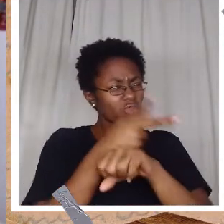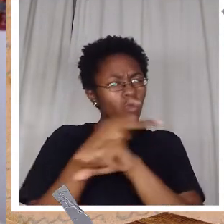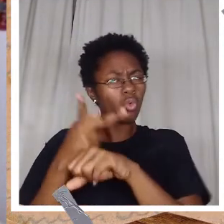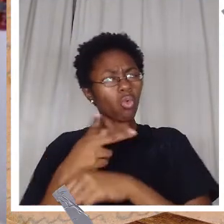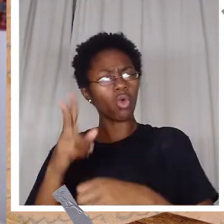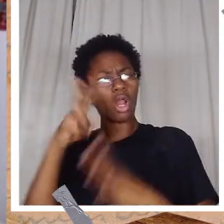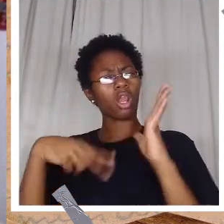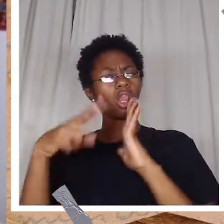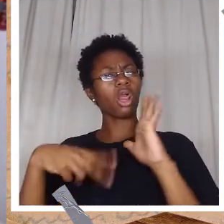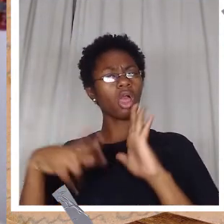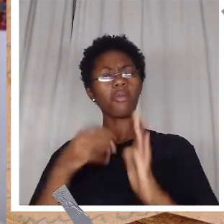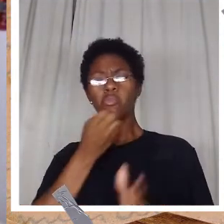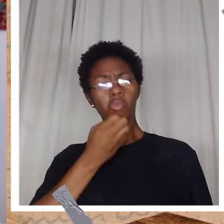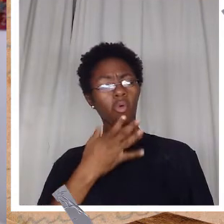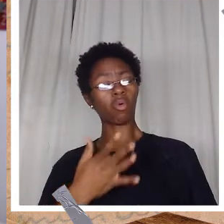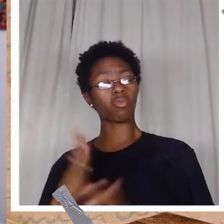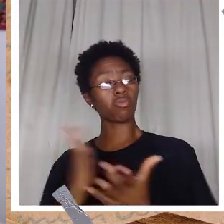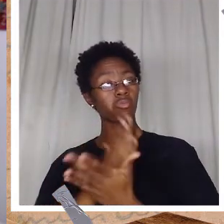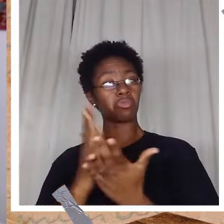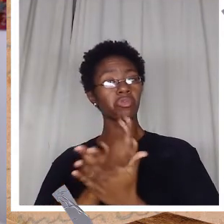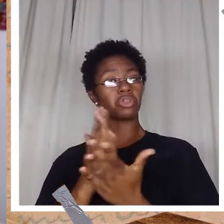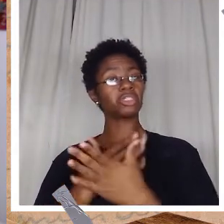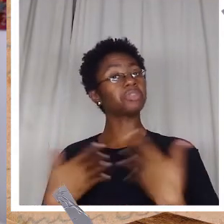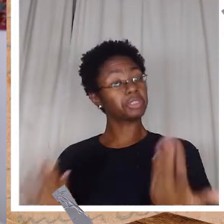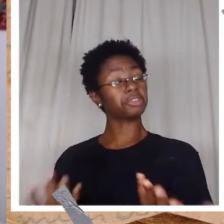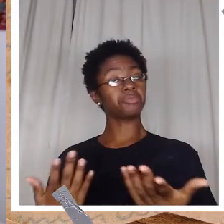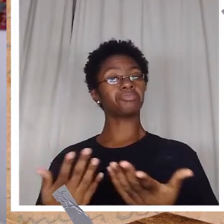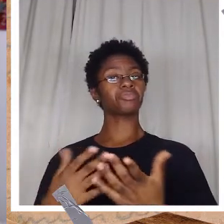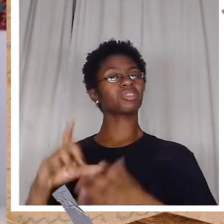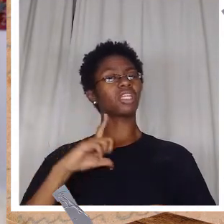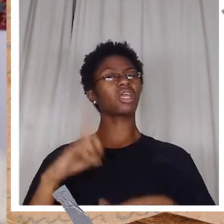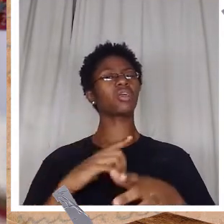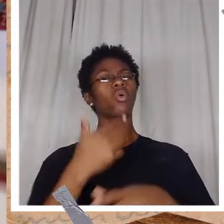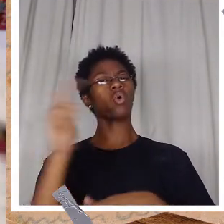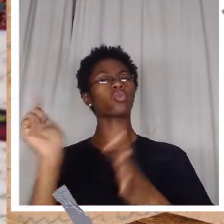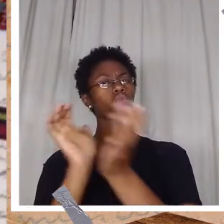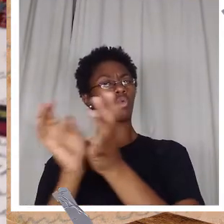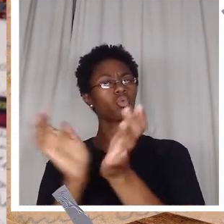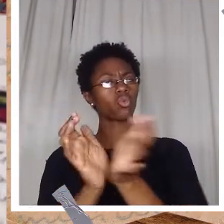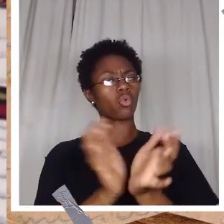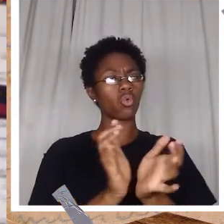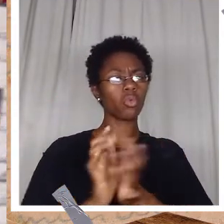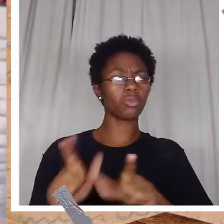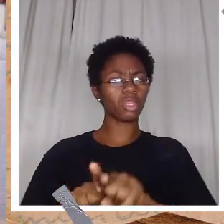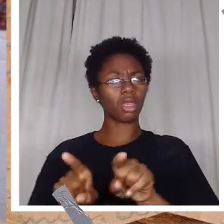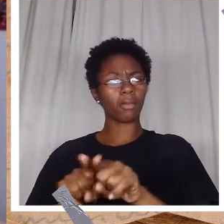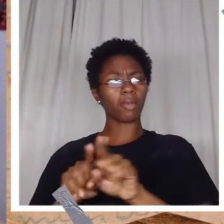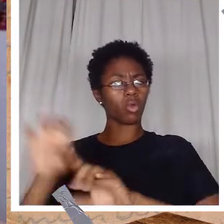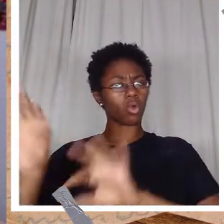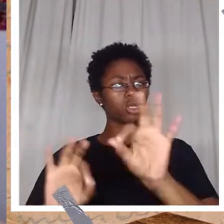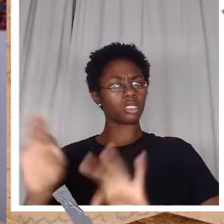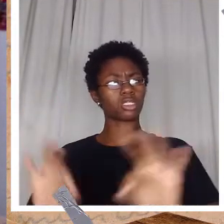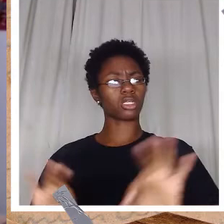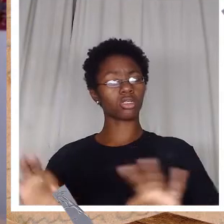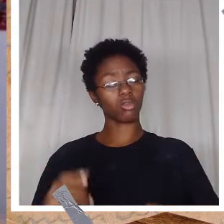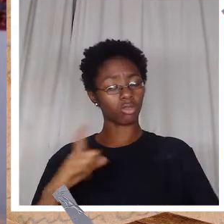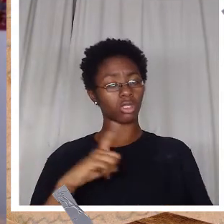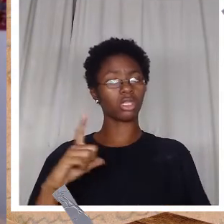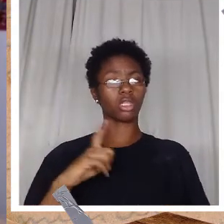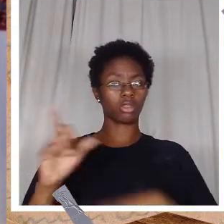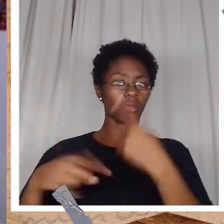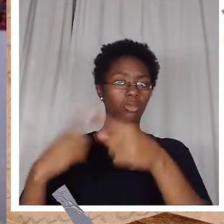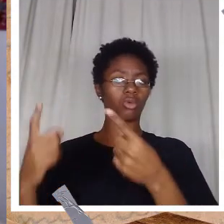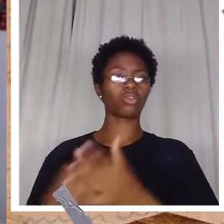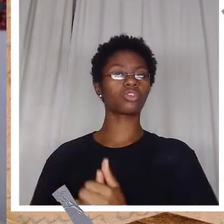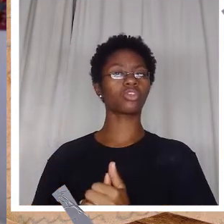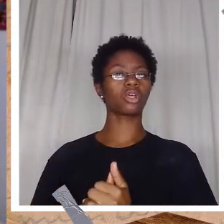tem uma série de organizações. Tem um outro aqui que já é uma coisa nova, que é pós-morte, né? Meu